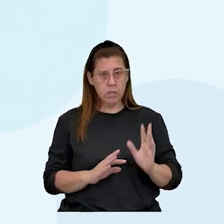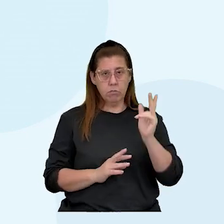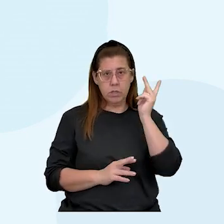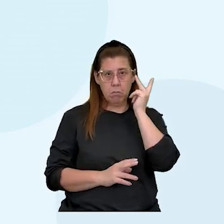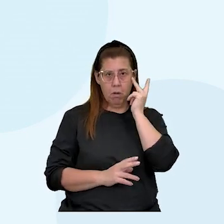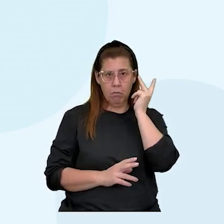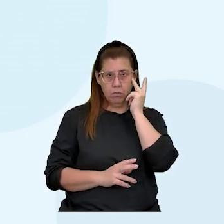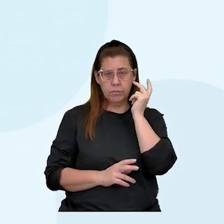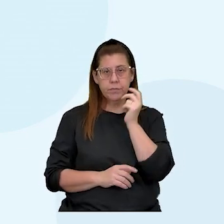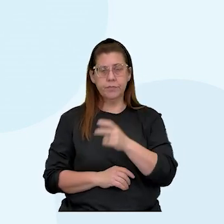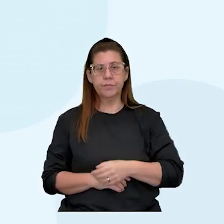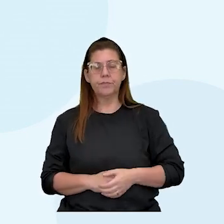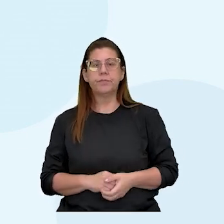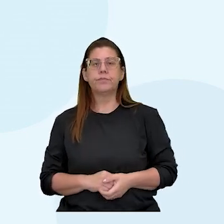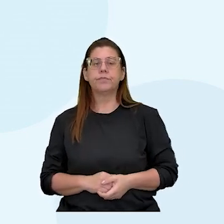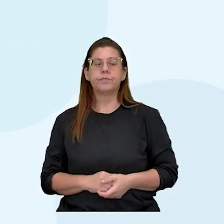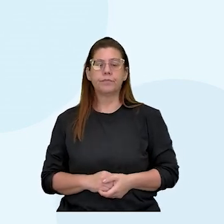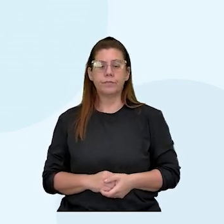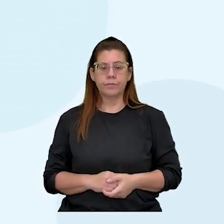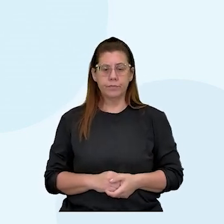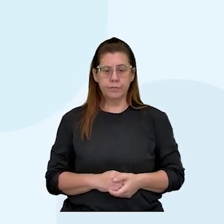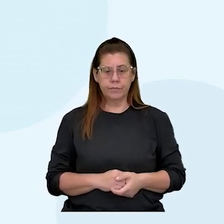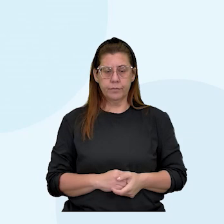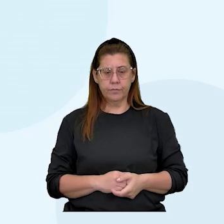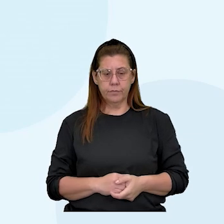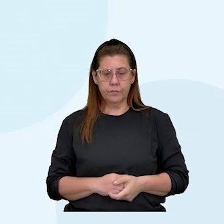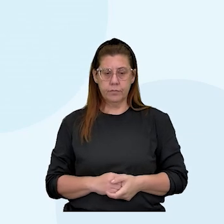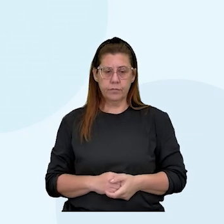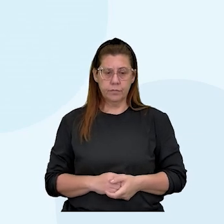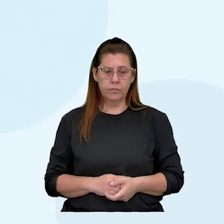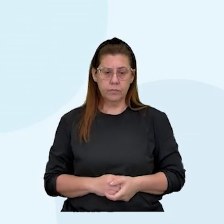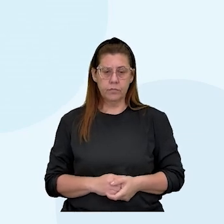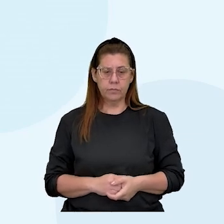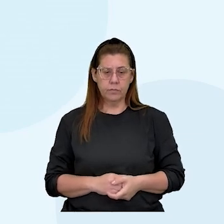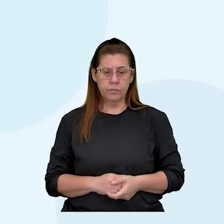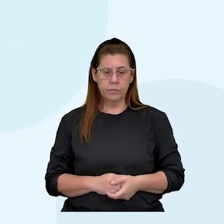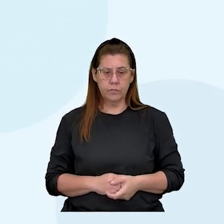Fabi. Grew up